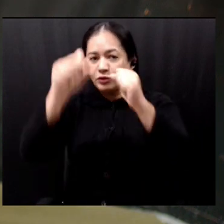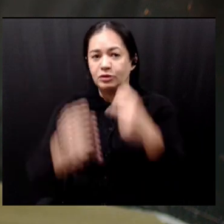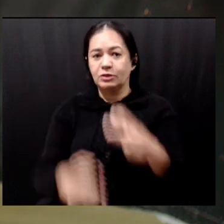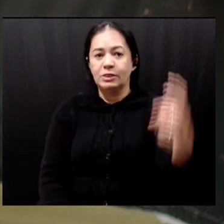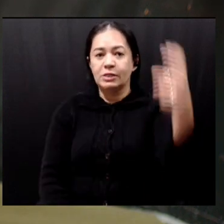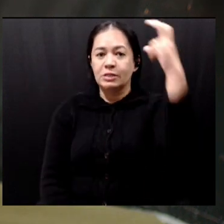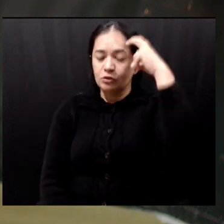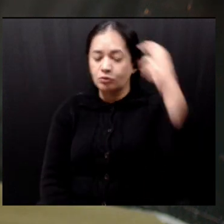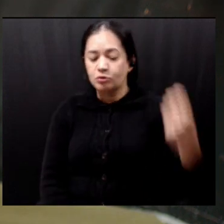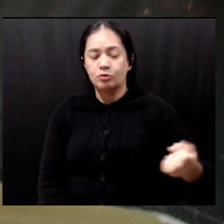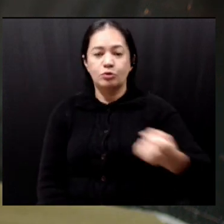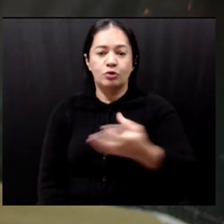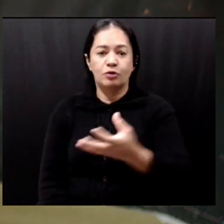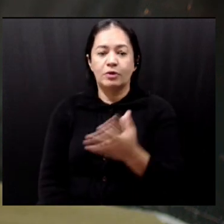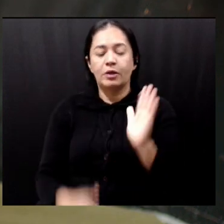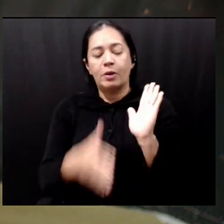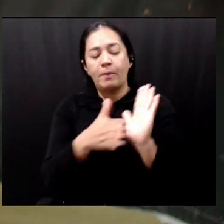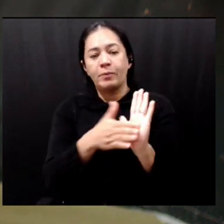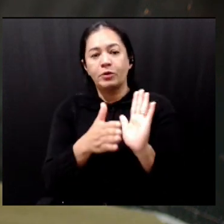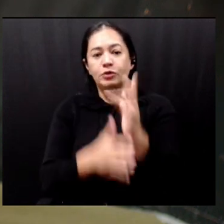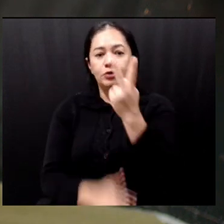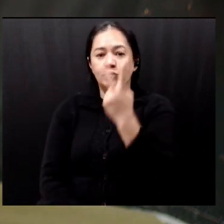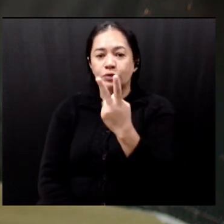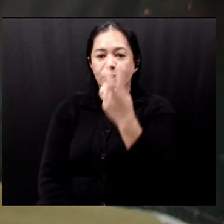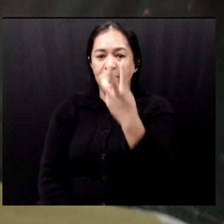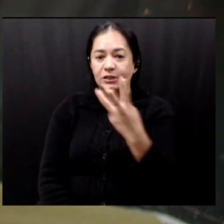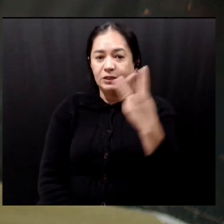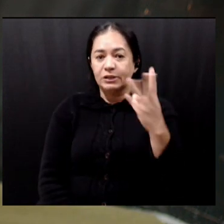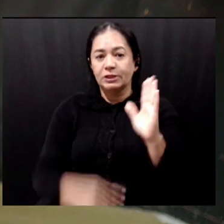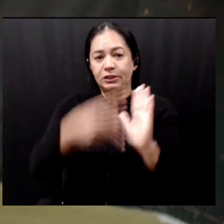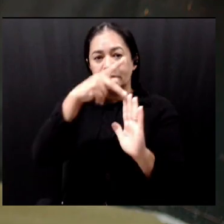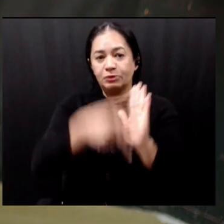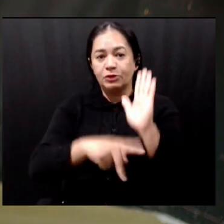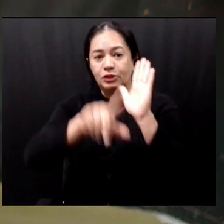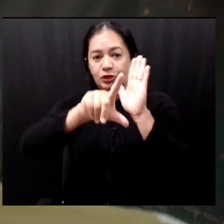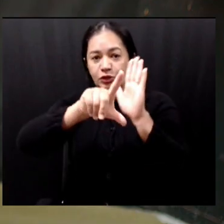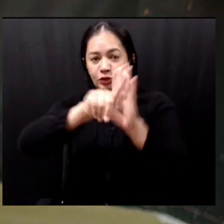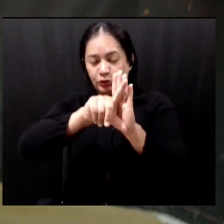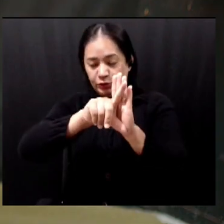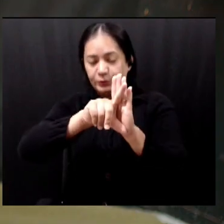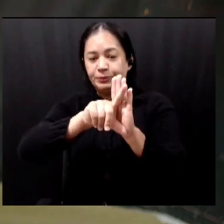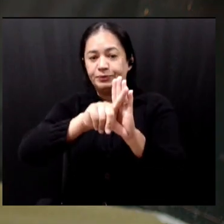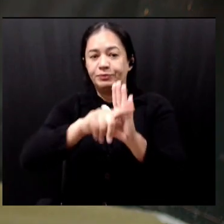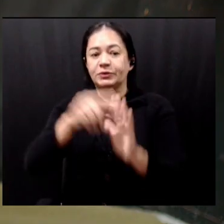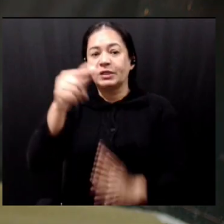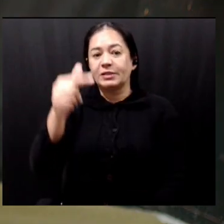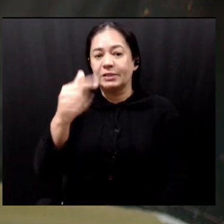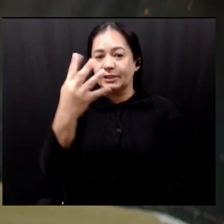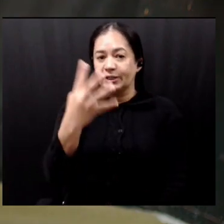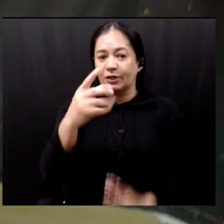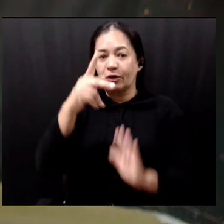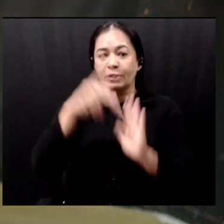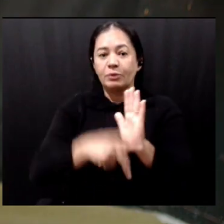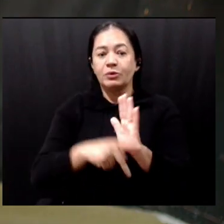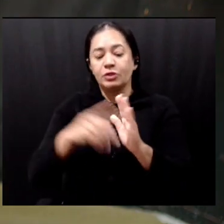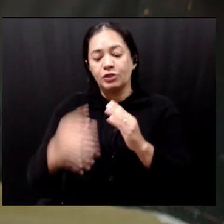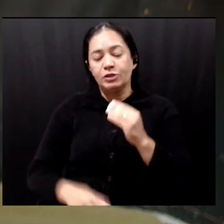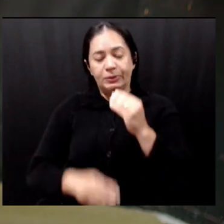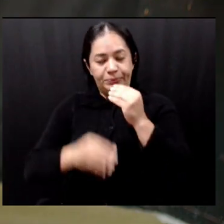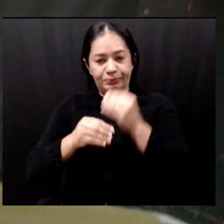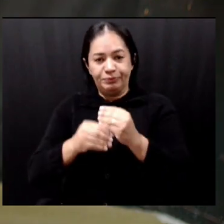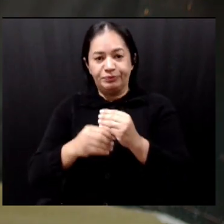Foram protocolados 233 projetos de lei ordinária, 74 projetos de lei complementar, 10 projetos